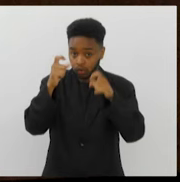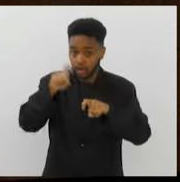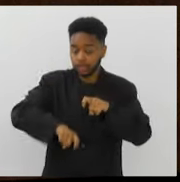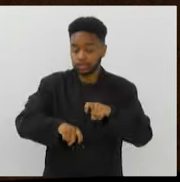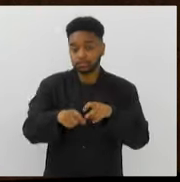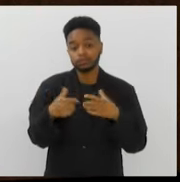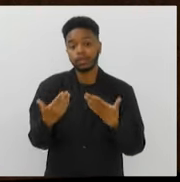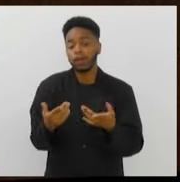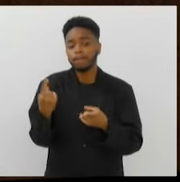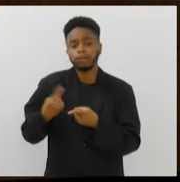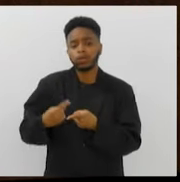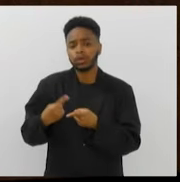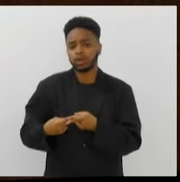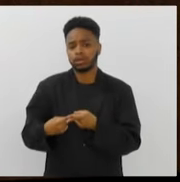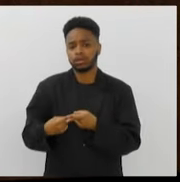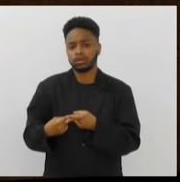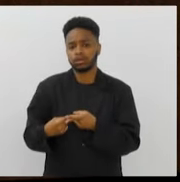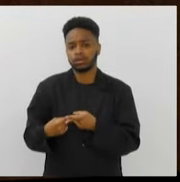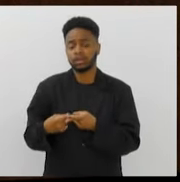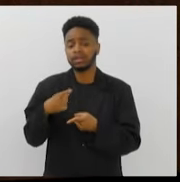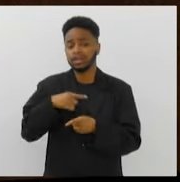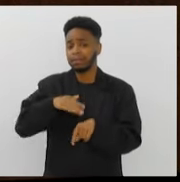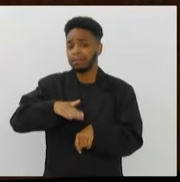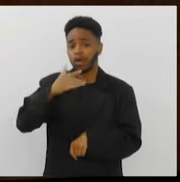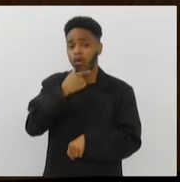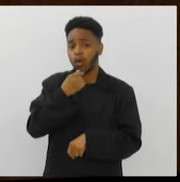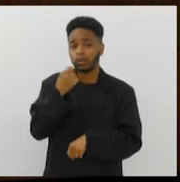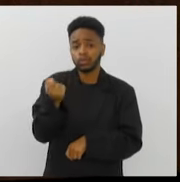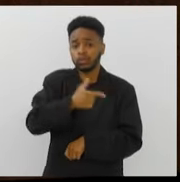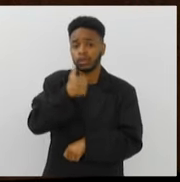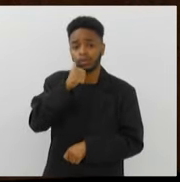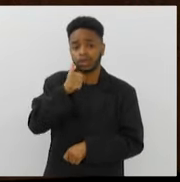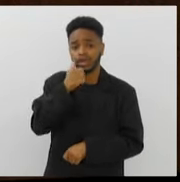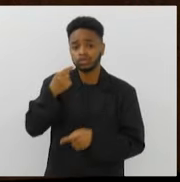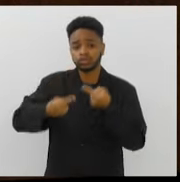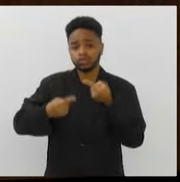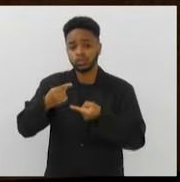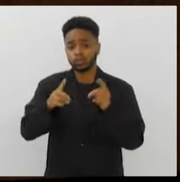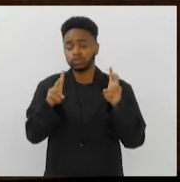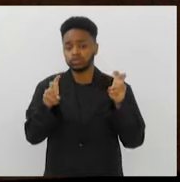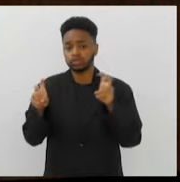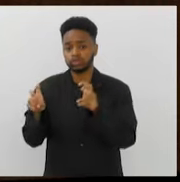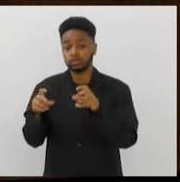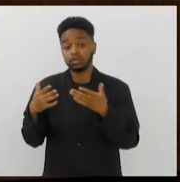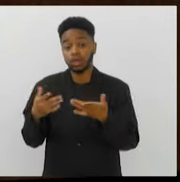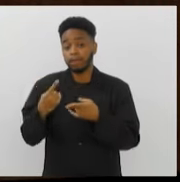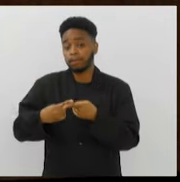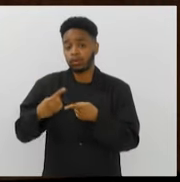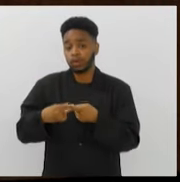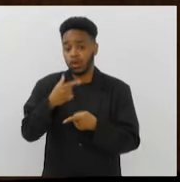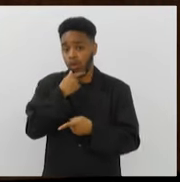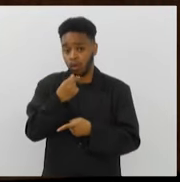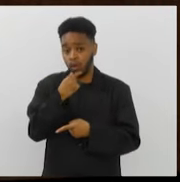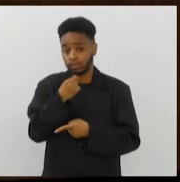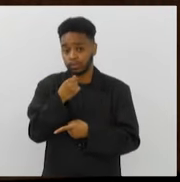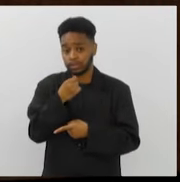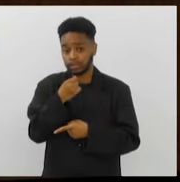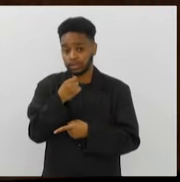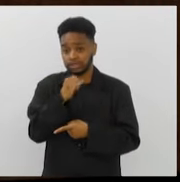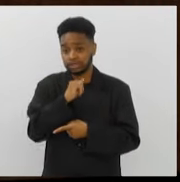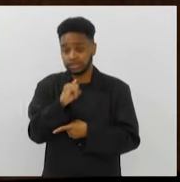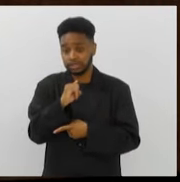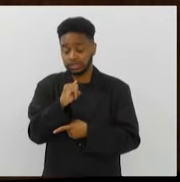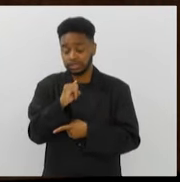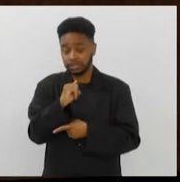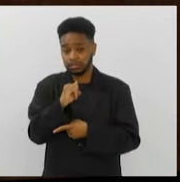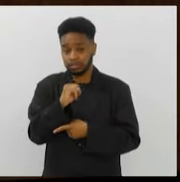que, inclusive há muito mais homens do que mulheres falando sobre esse tema, por que, que os homens, ao invés de se dirigirem às mulheres, não se dirigem